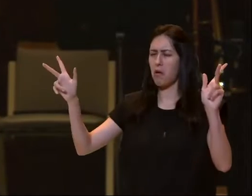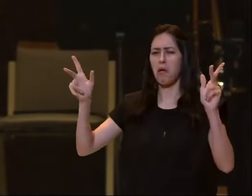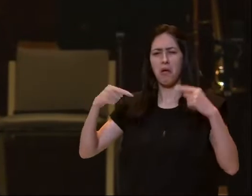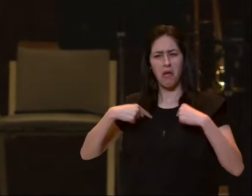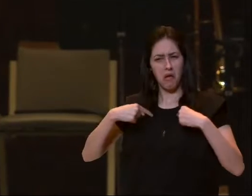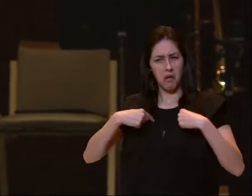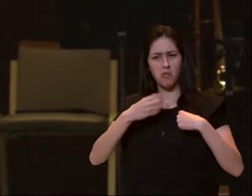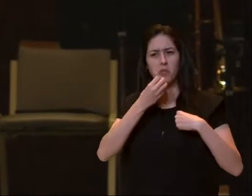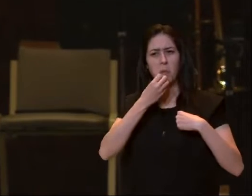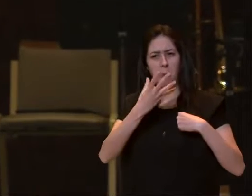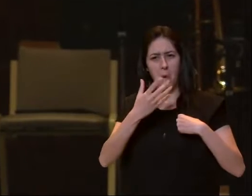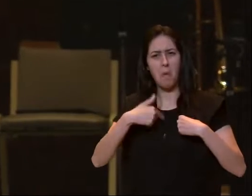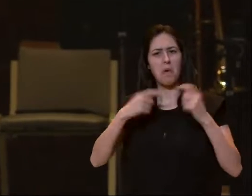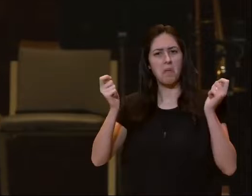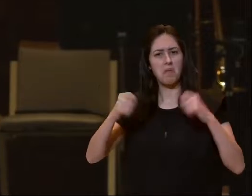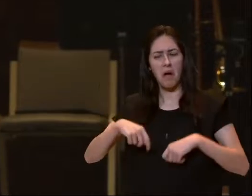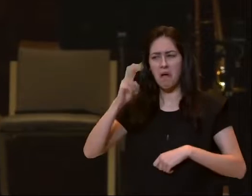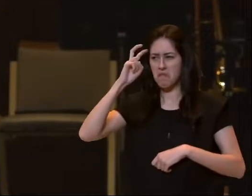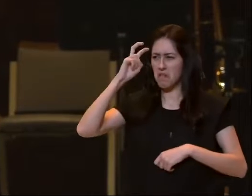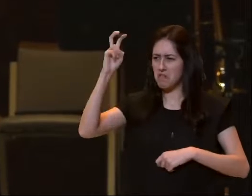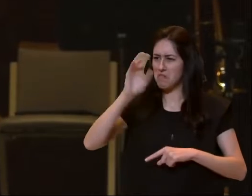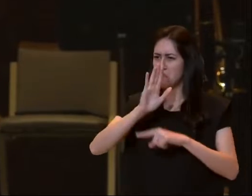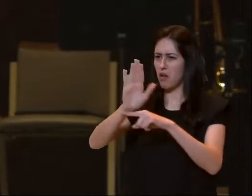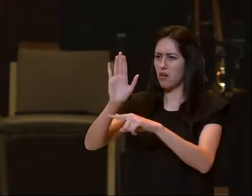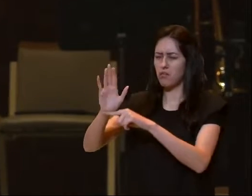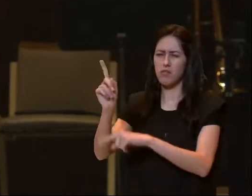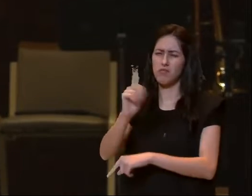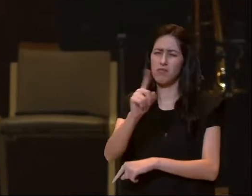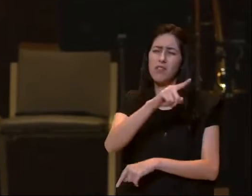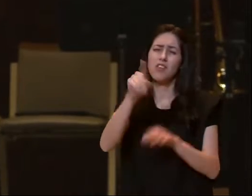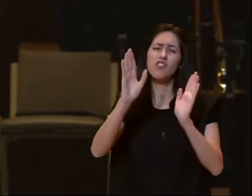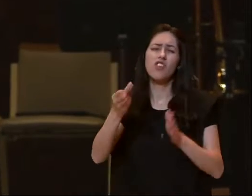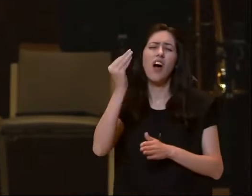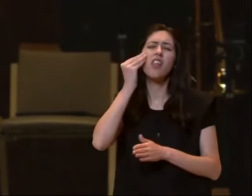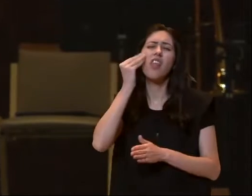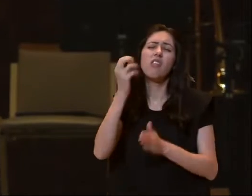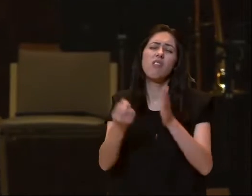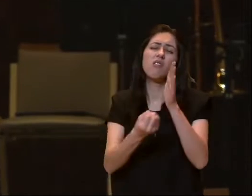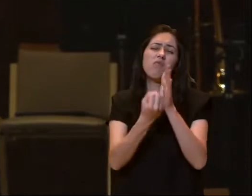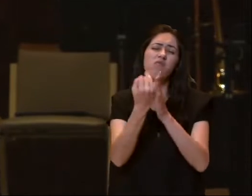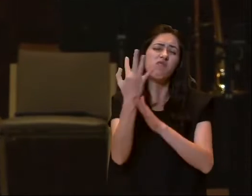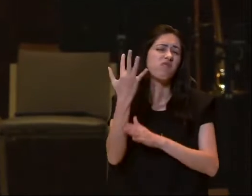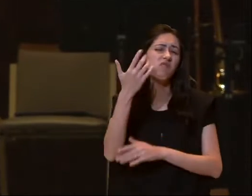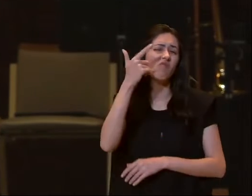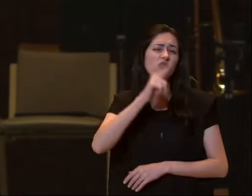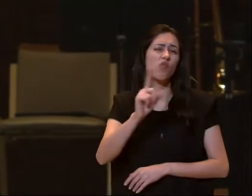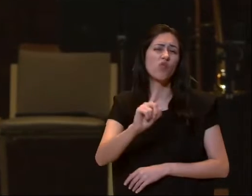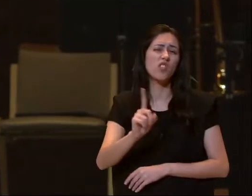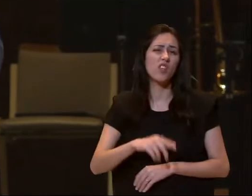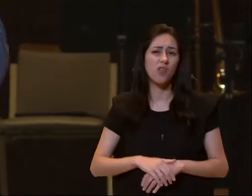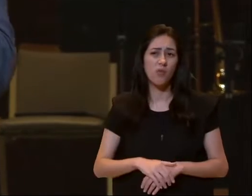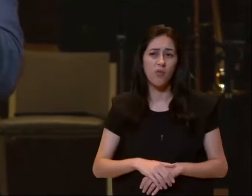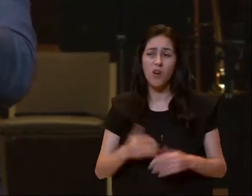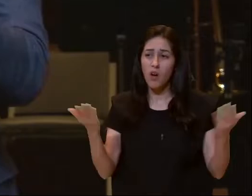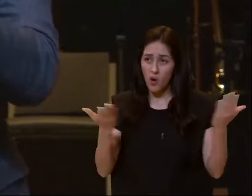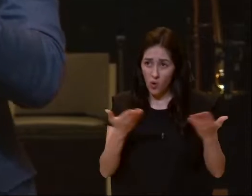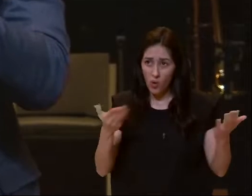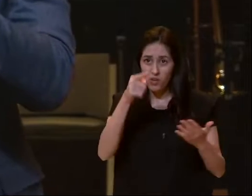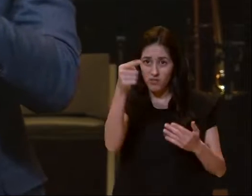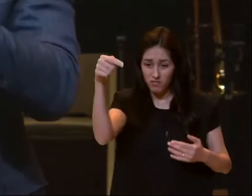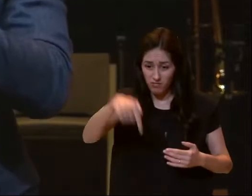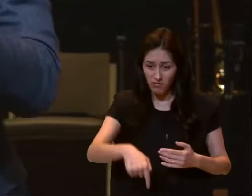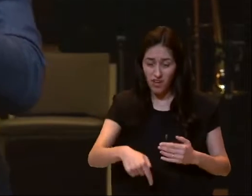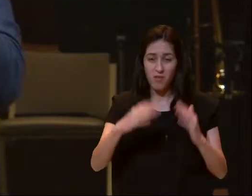muito capaz, inteligente. Você já tentou muitas vezes, não deu certo. Hoje você está na casa de